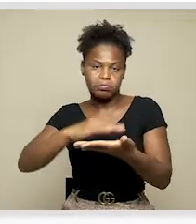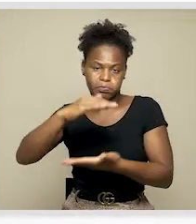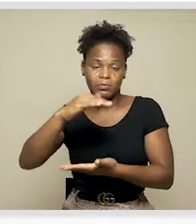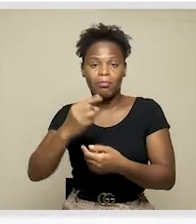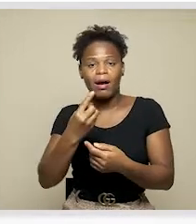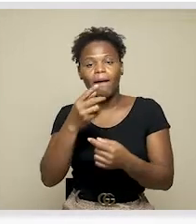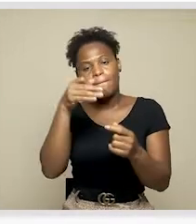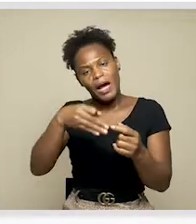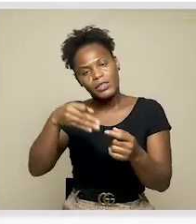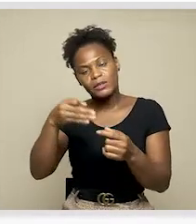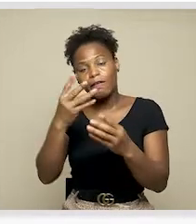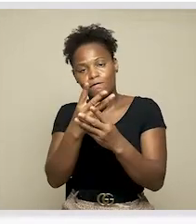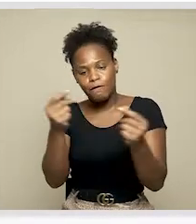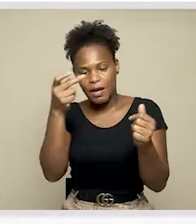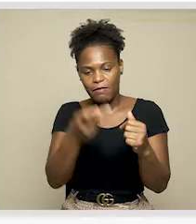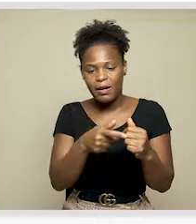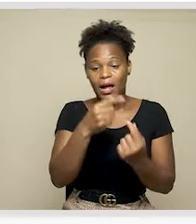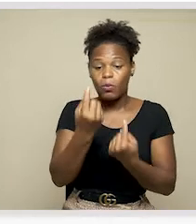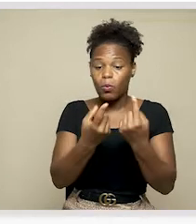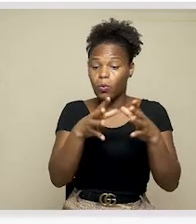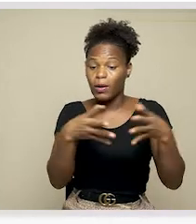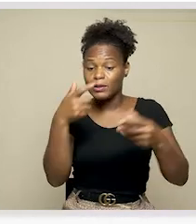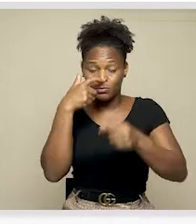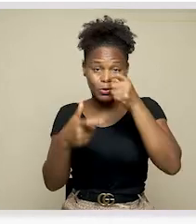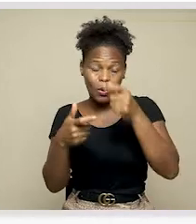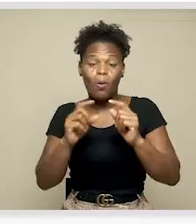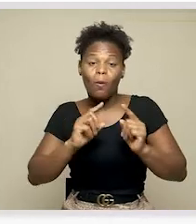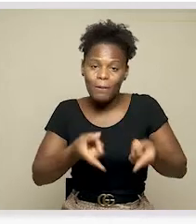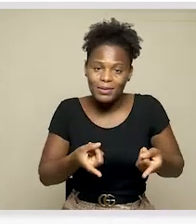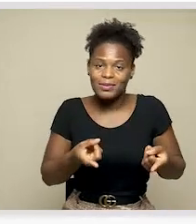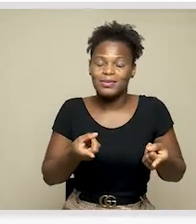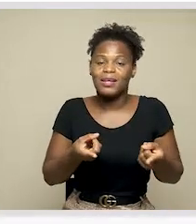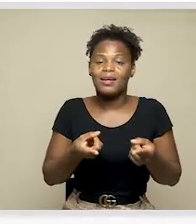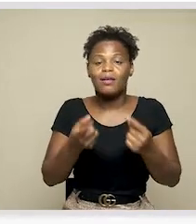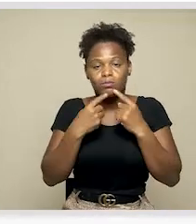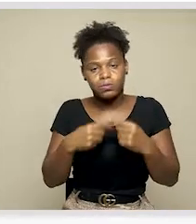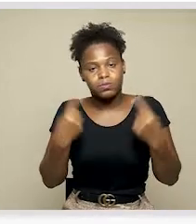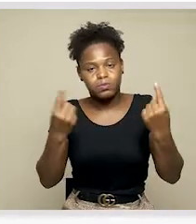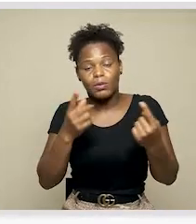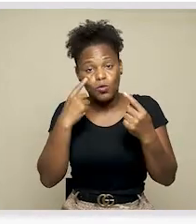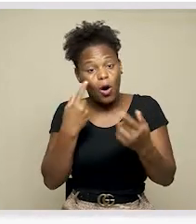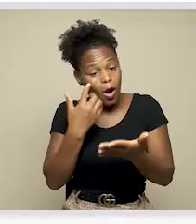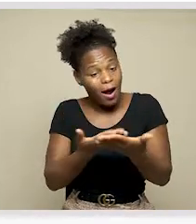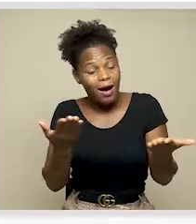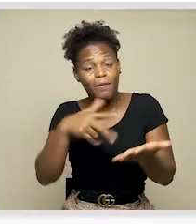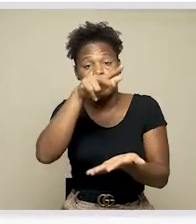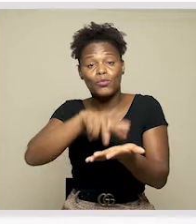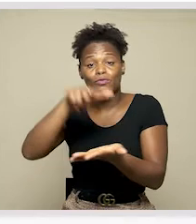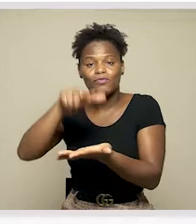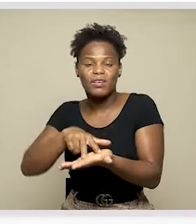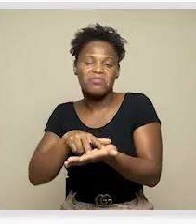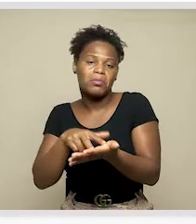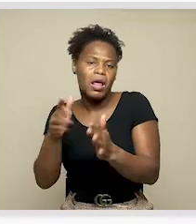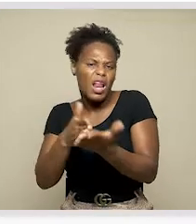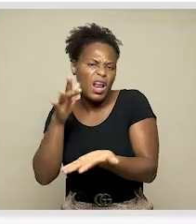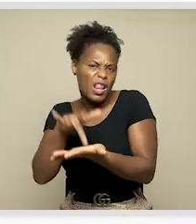efeito. É assim que grandes escritores tiveram a sua estreia ou começaram a revelar-se mediante a publicação de artigos